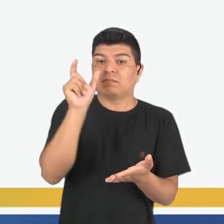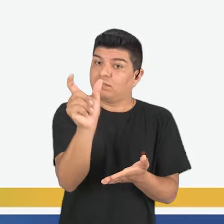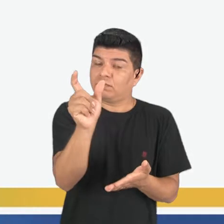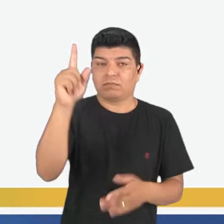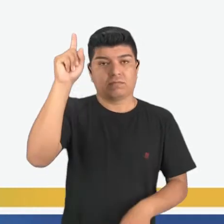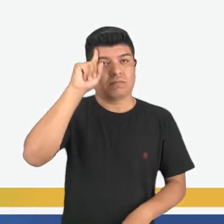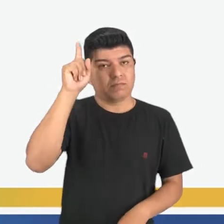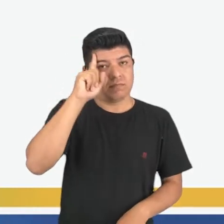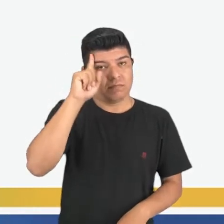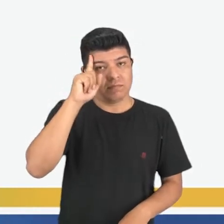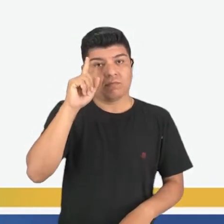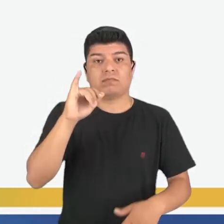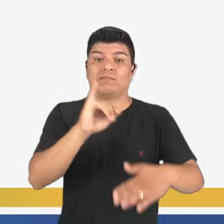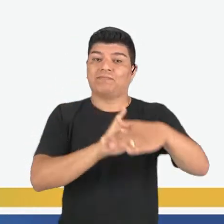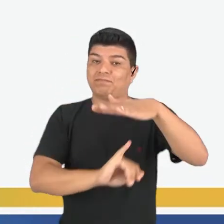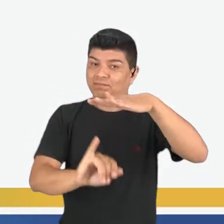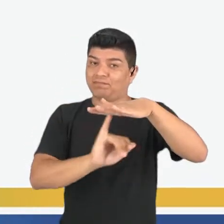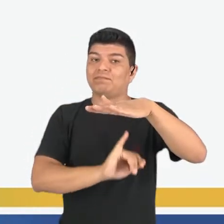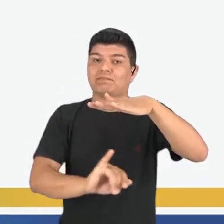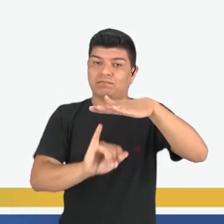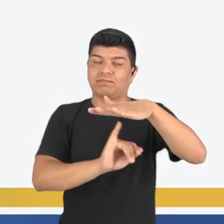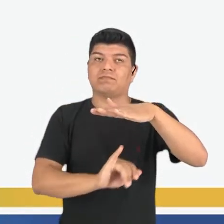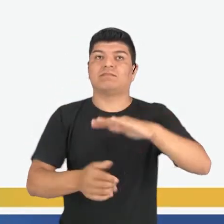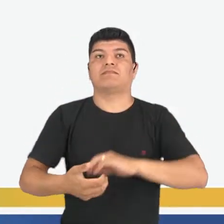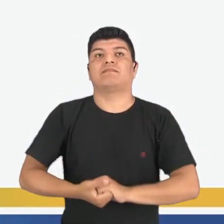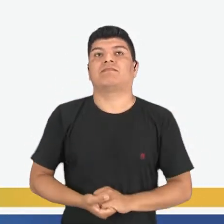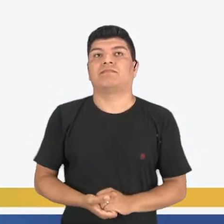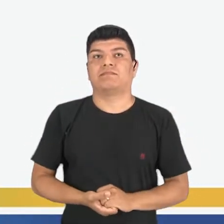porque é algo informal.